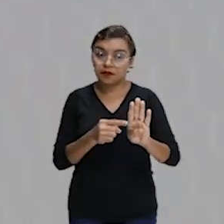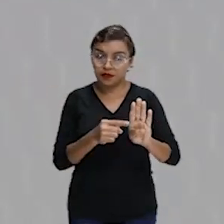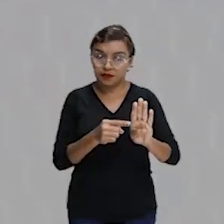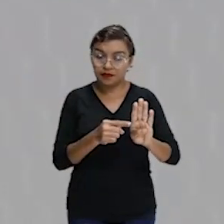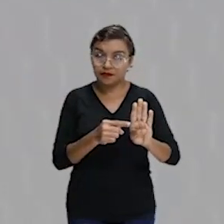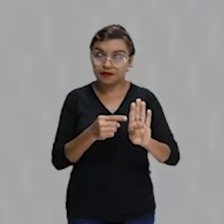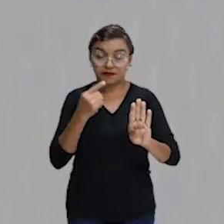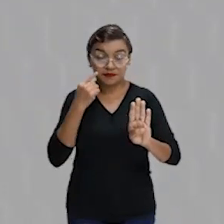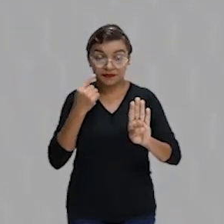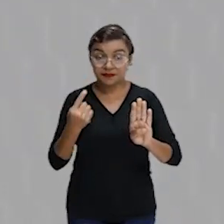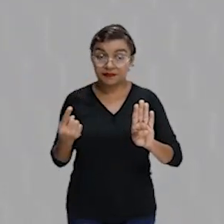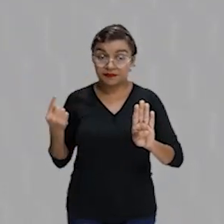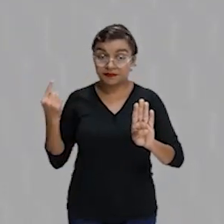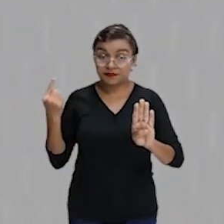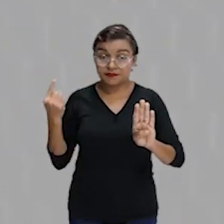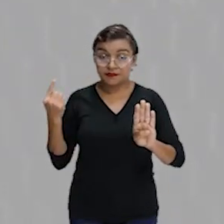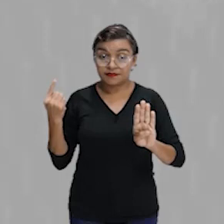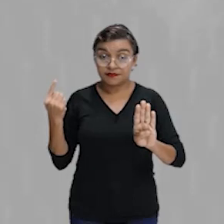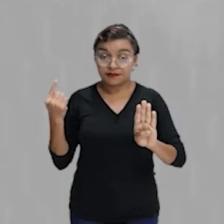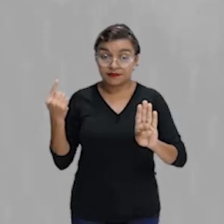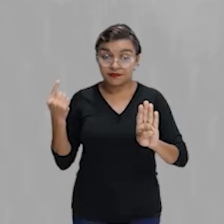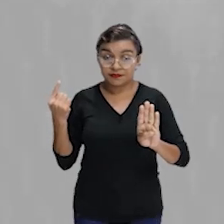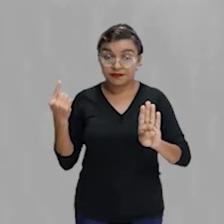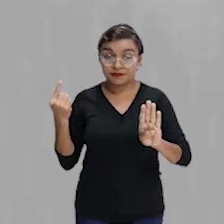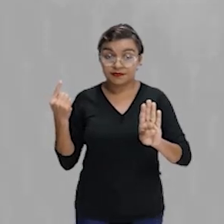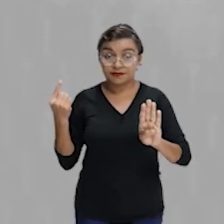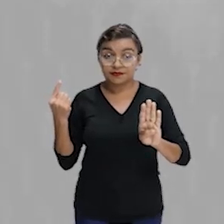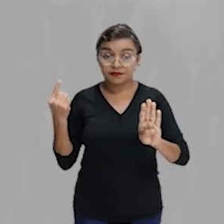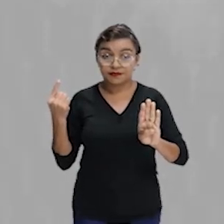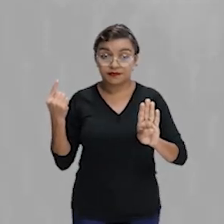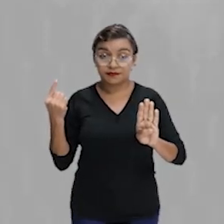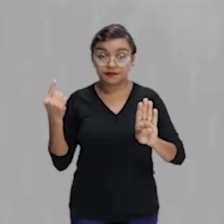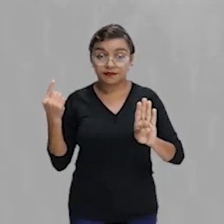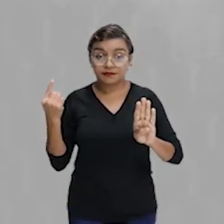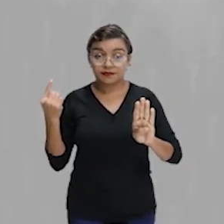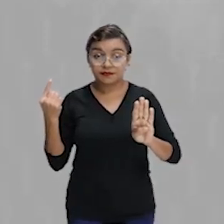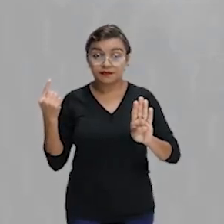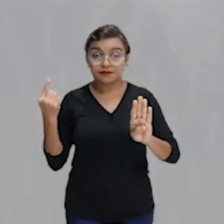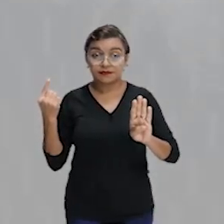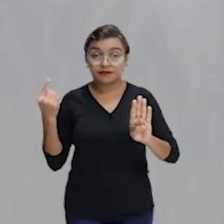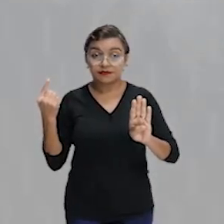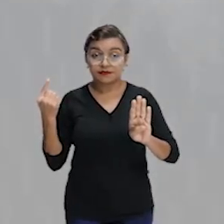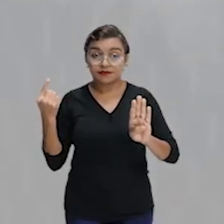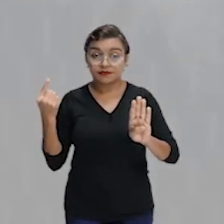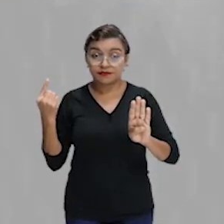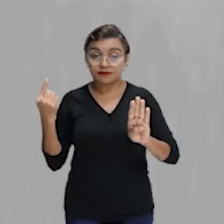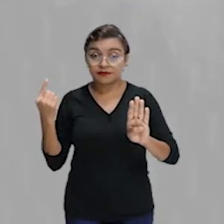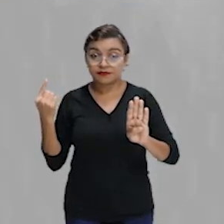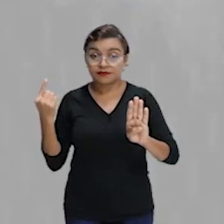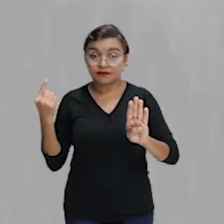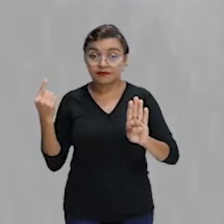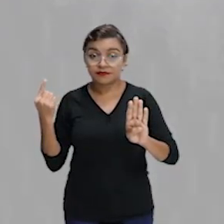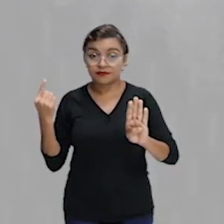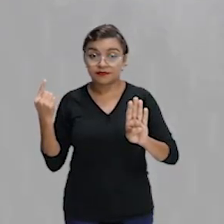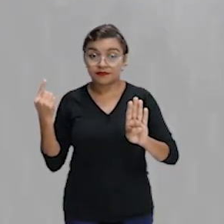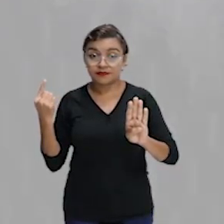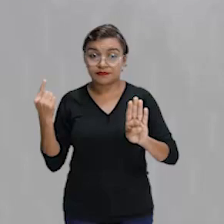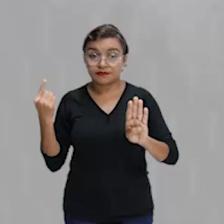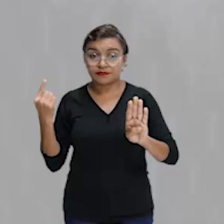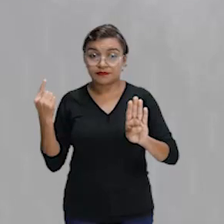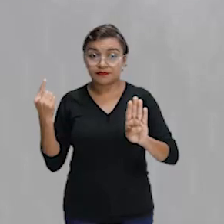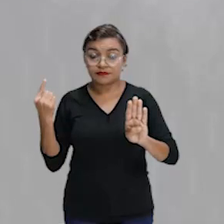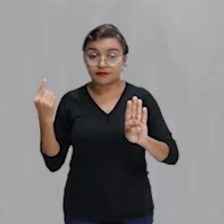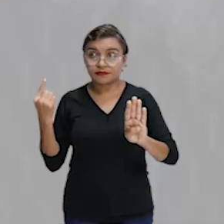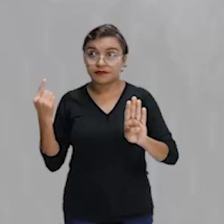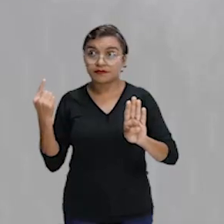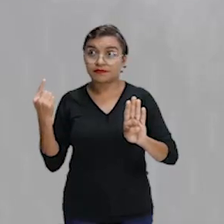B, Q de t que multiplica Q de t, que é igual a 300 que multiplica 0,75 elevado a